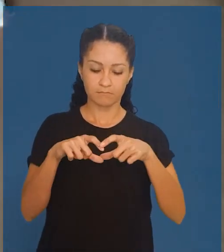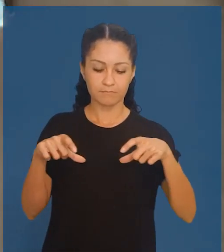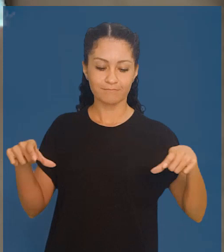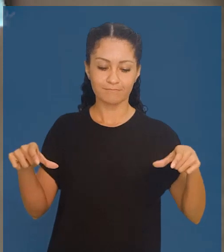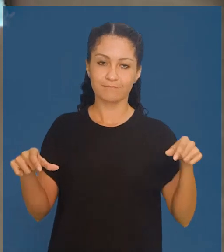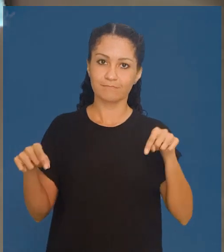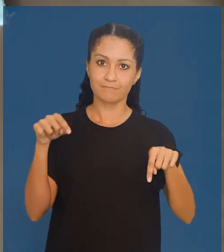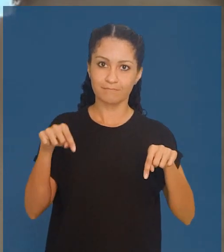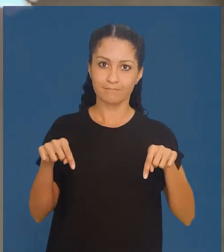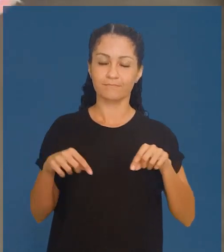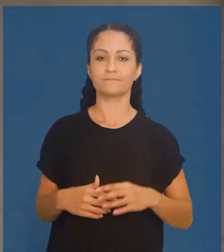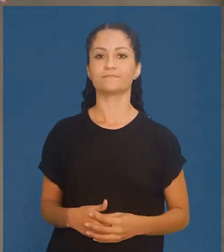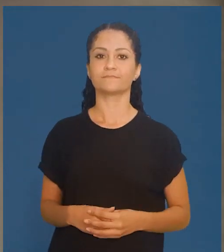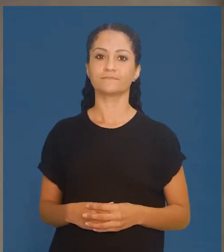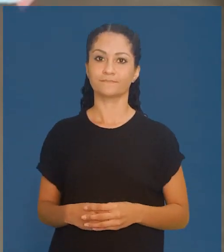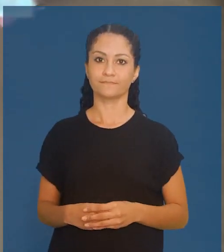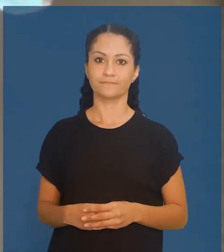até a metade, assim.